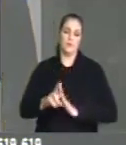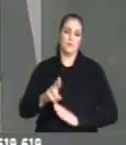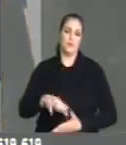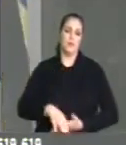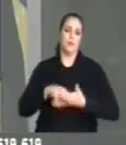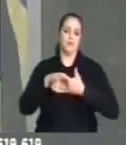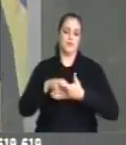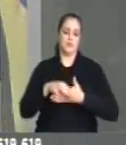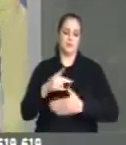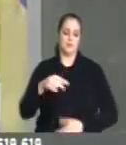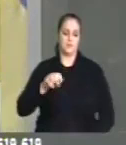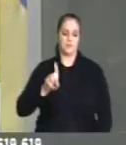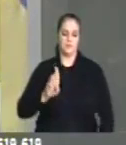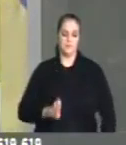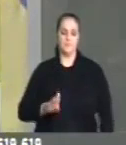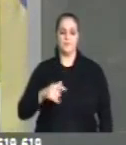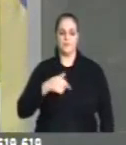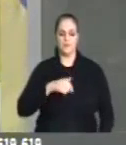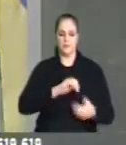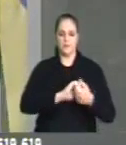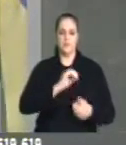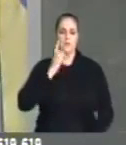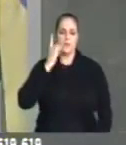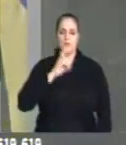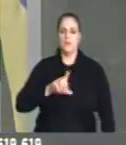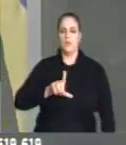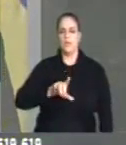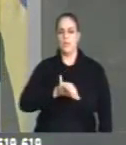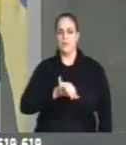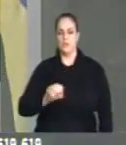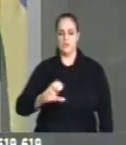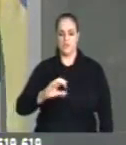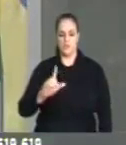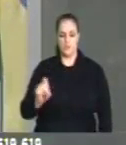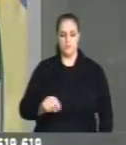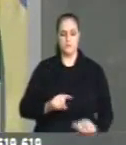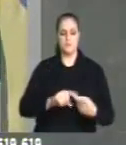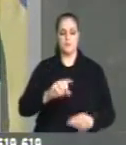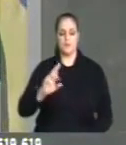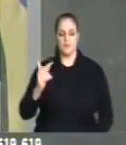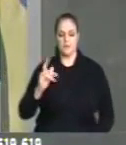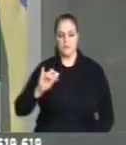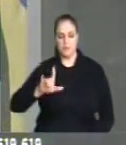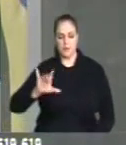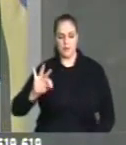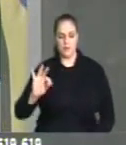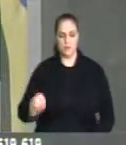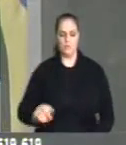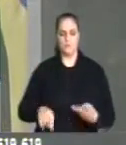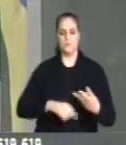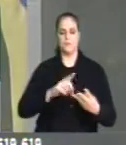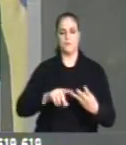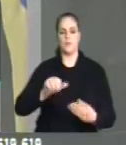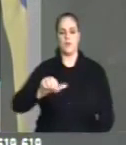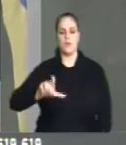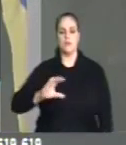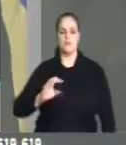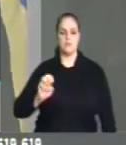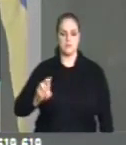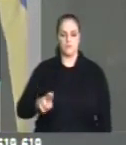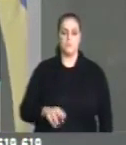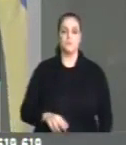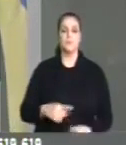deputados Luiz Carlos Rauli, da nossa bancada, Heráclito Fortes e Alceu Moreira,